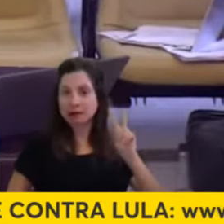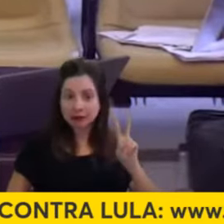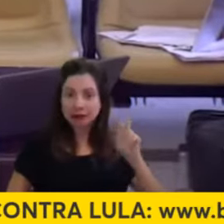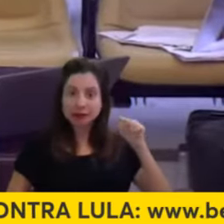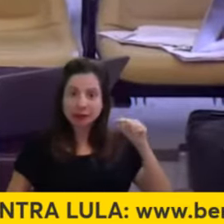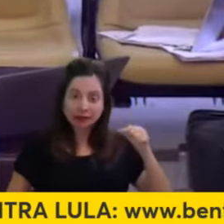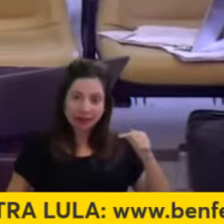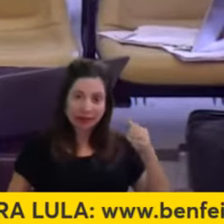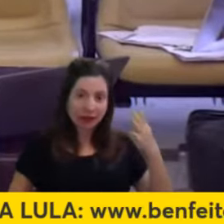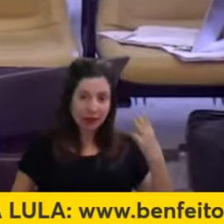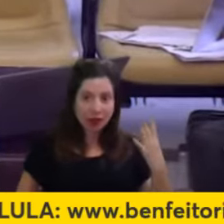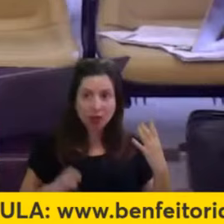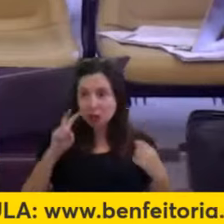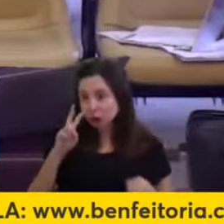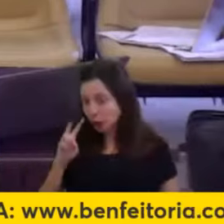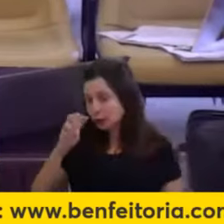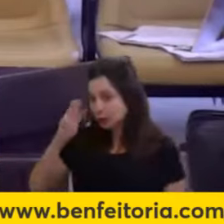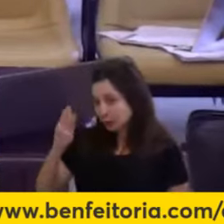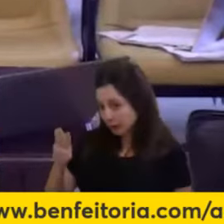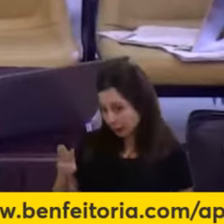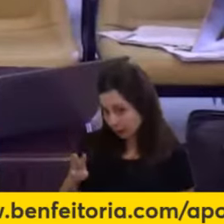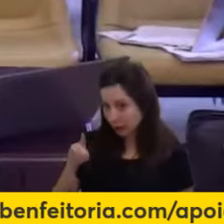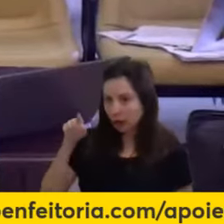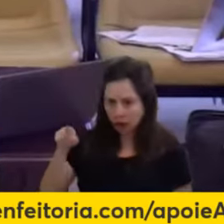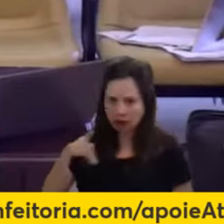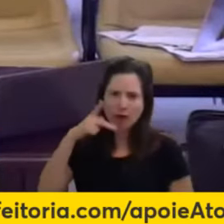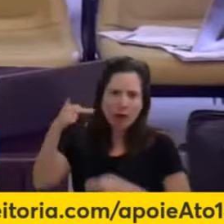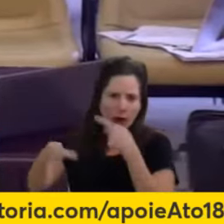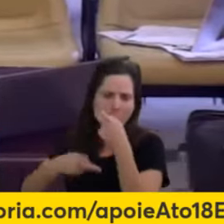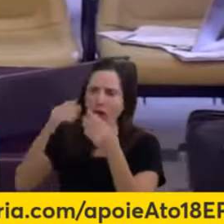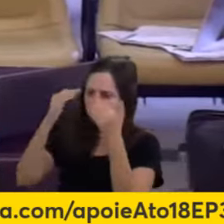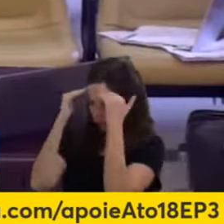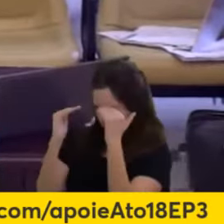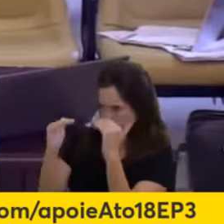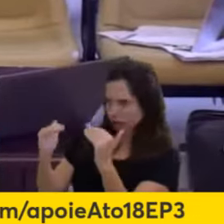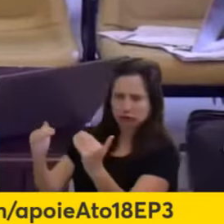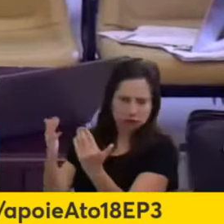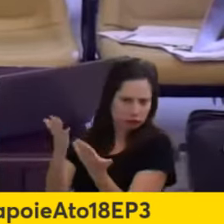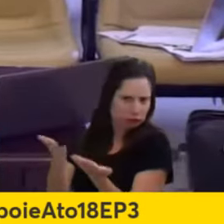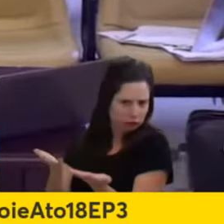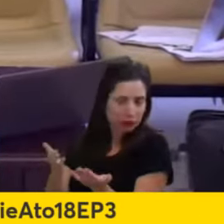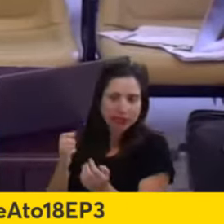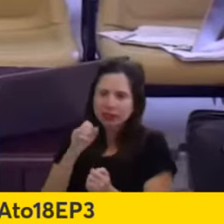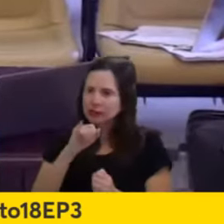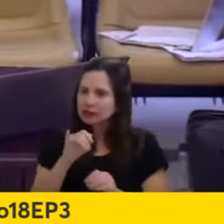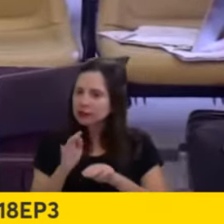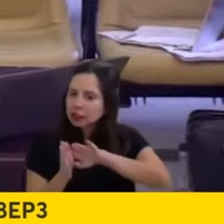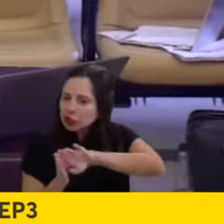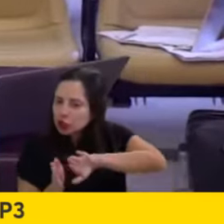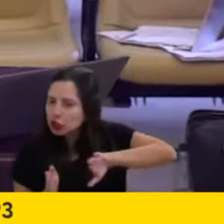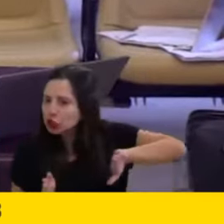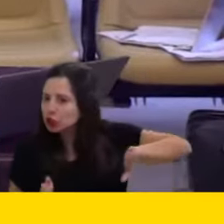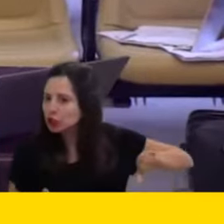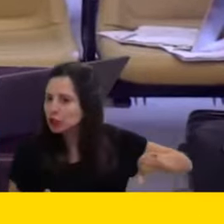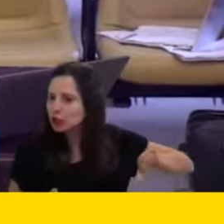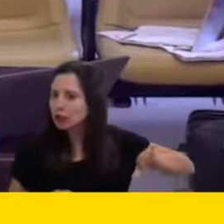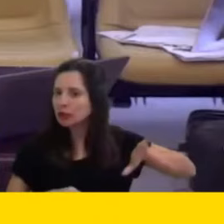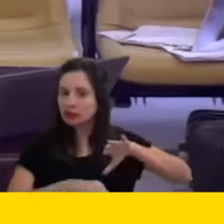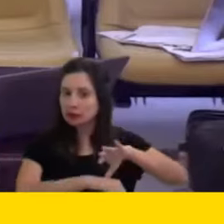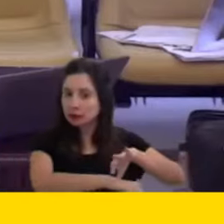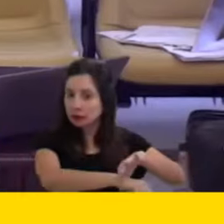milhões Que o drout procurador bem apontou as razões dele eu respeito muito se excluirmos só segurança